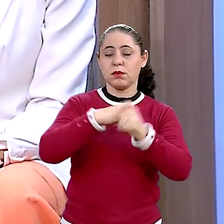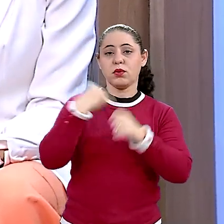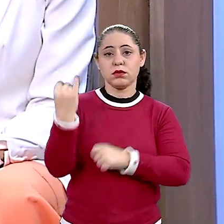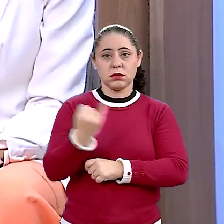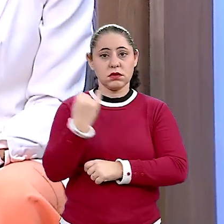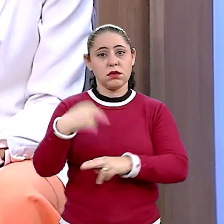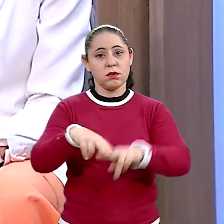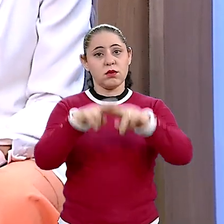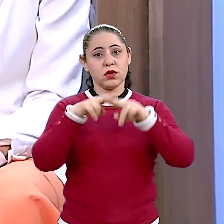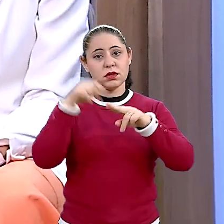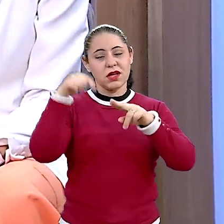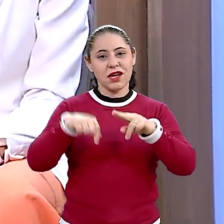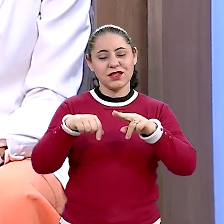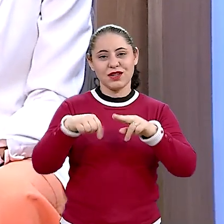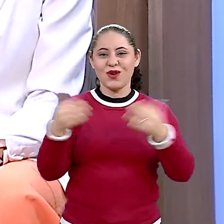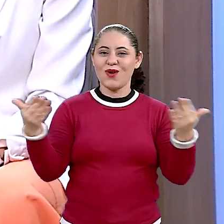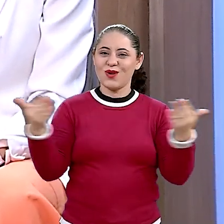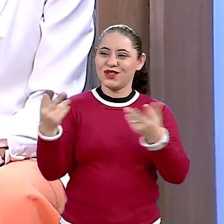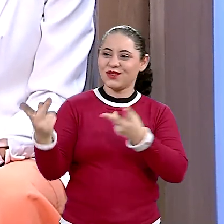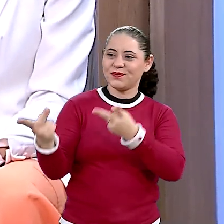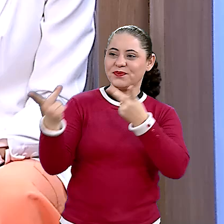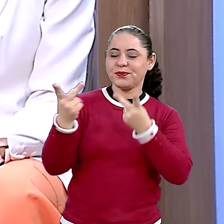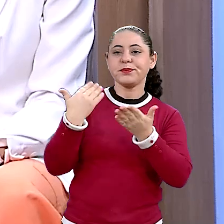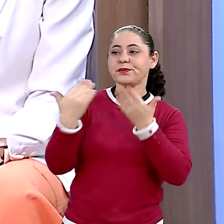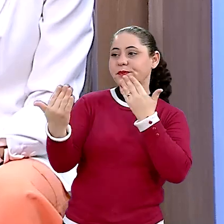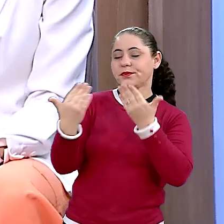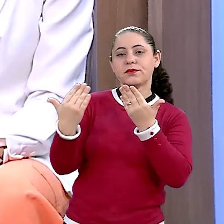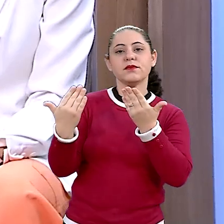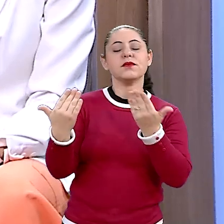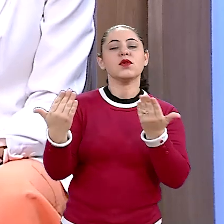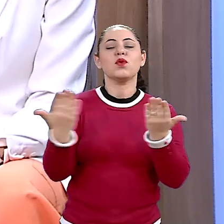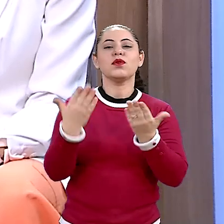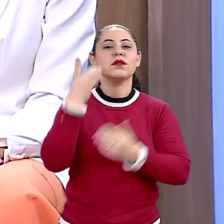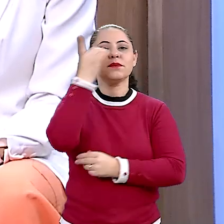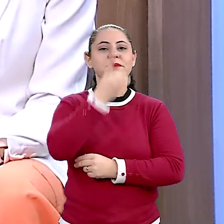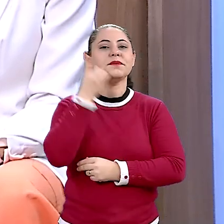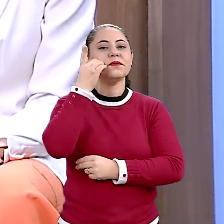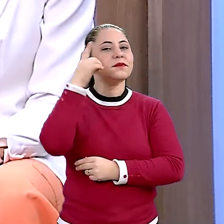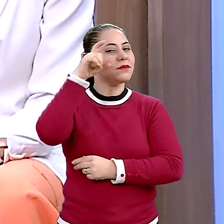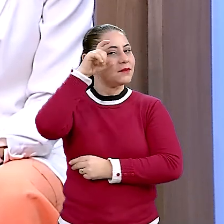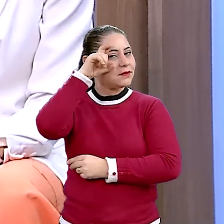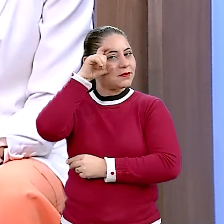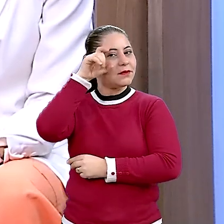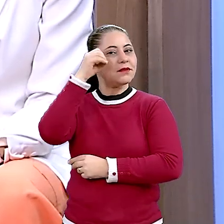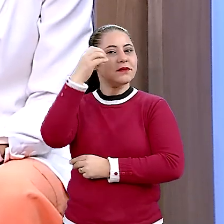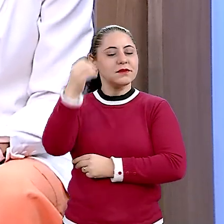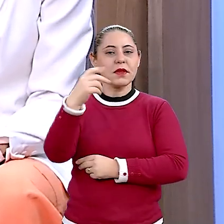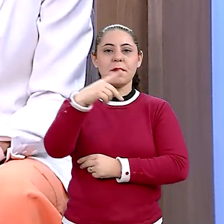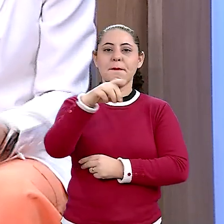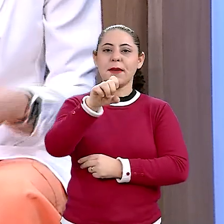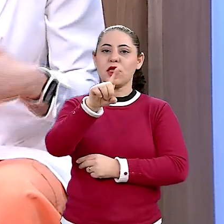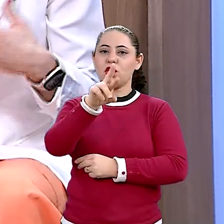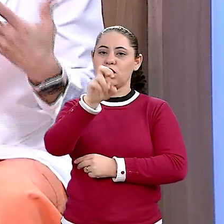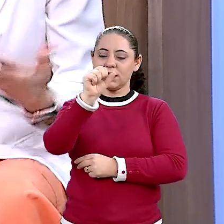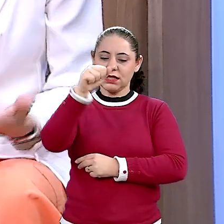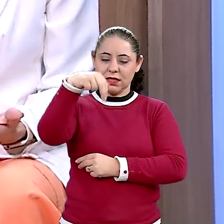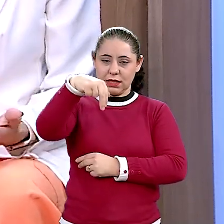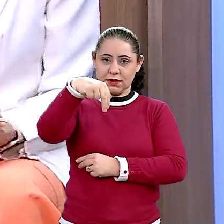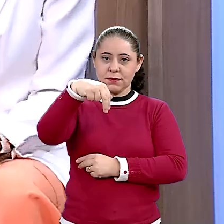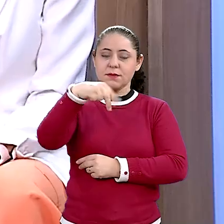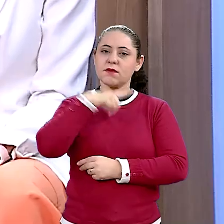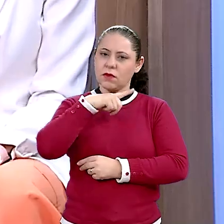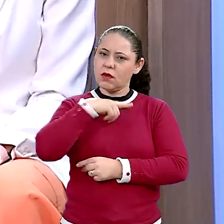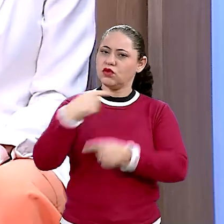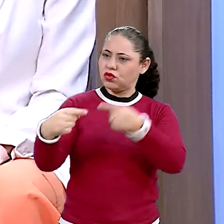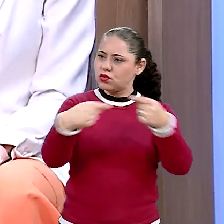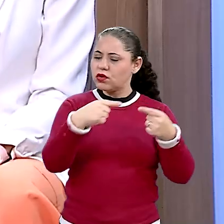Mato Grosso do Sul. E é por isso que aqui no estúdio a gente convidou para bater um papo o deputado Pedrocian Neto, justamente, que tem trazido